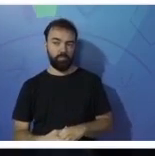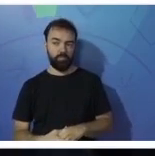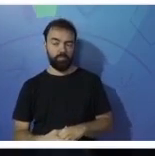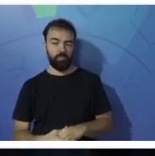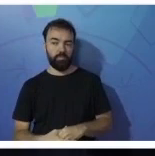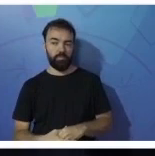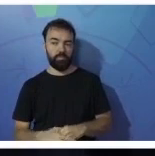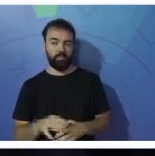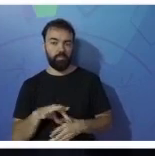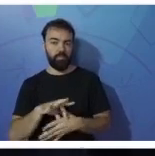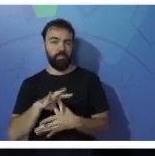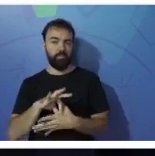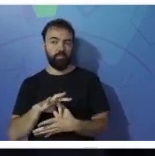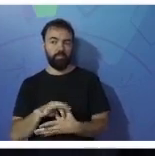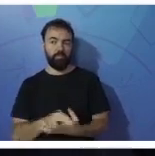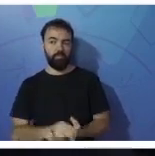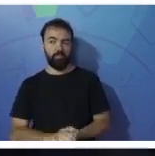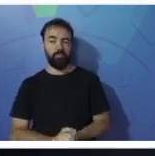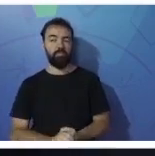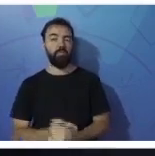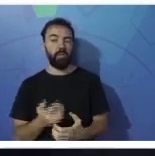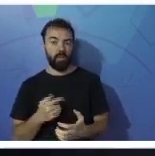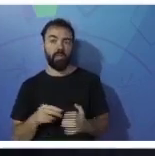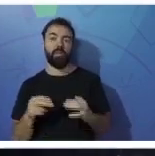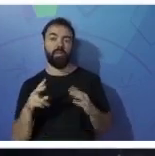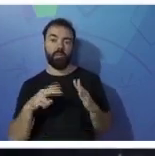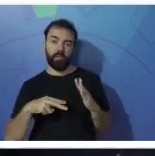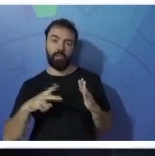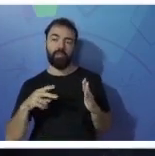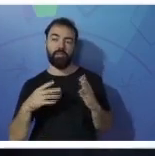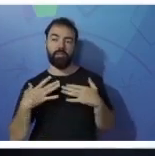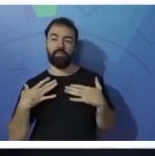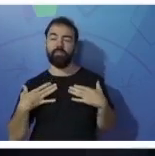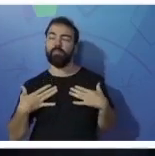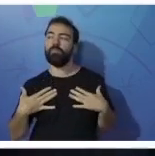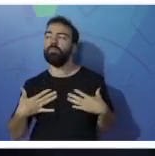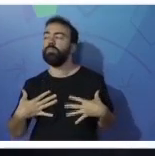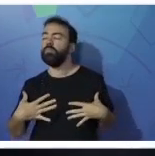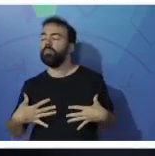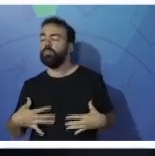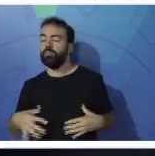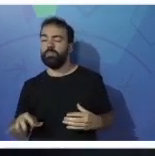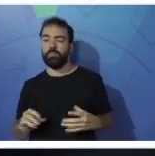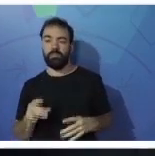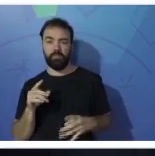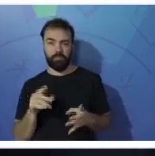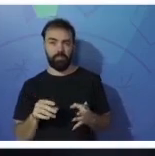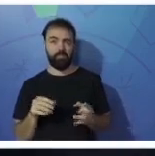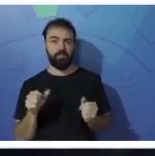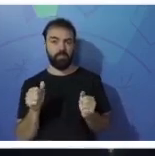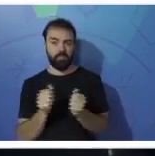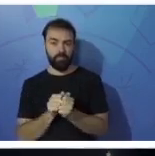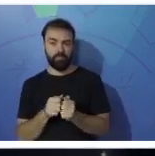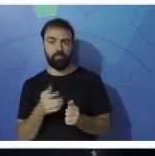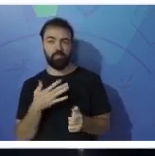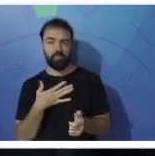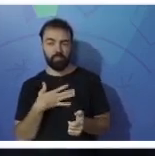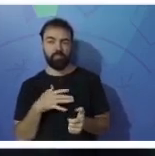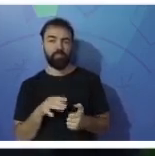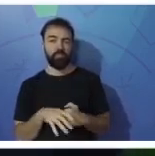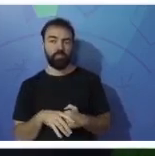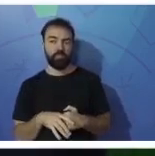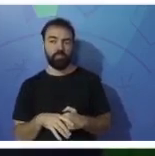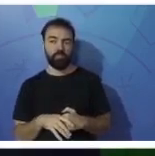carne, ó. Eu vou ler bem devagar, crianças, tá? Para vocês acompanharem comigo. Depois vocês